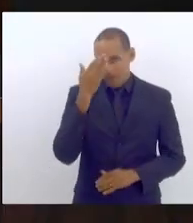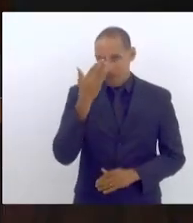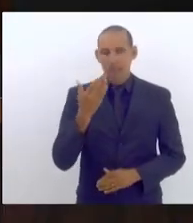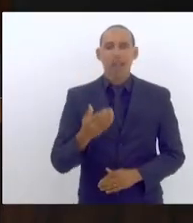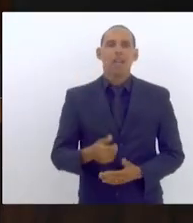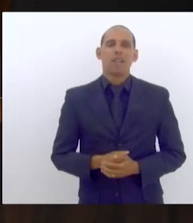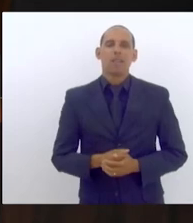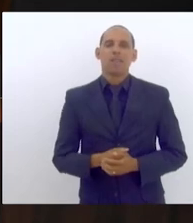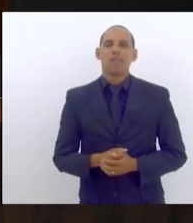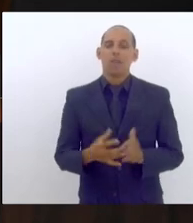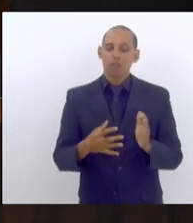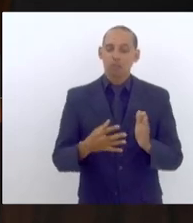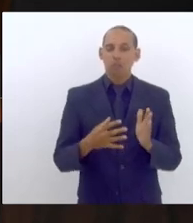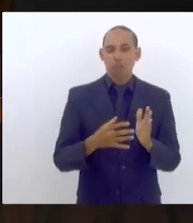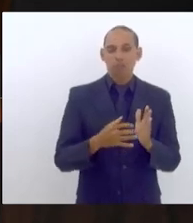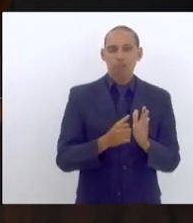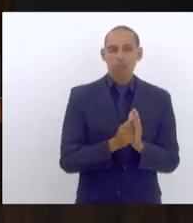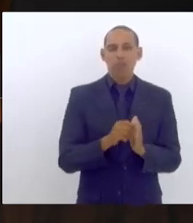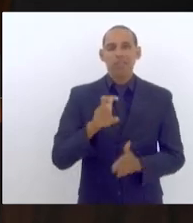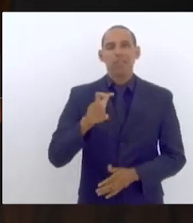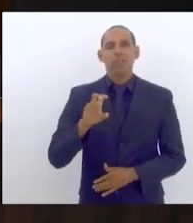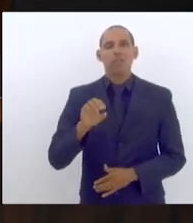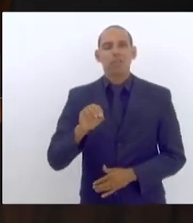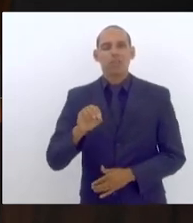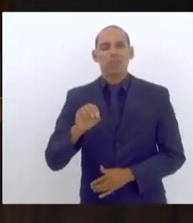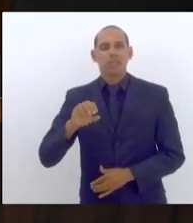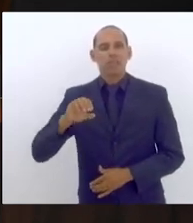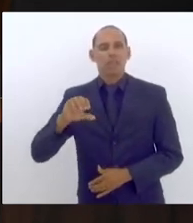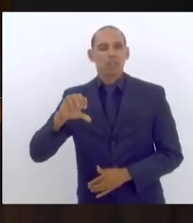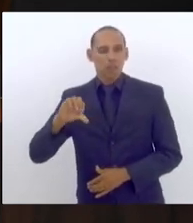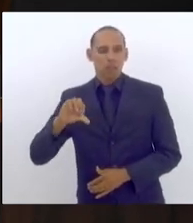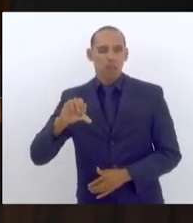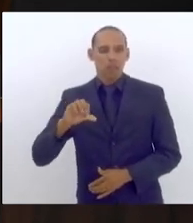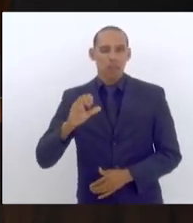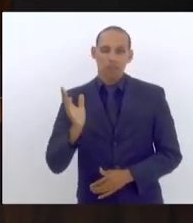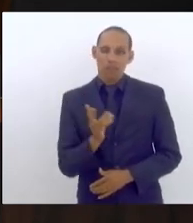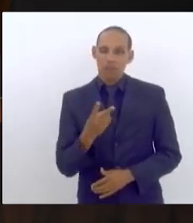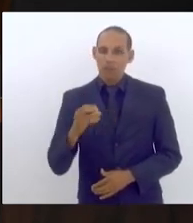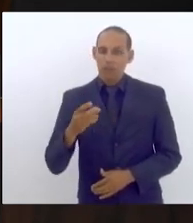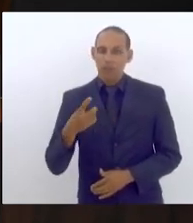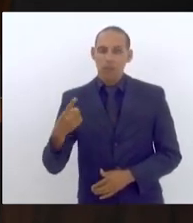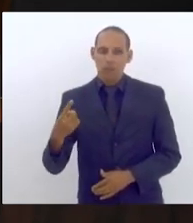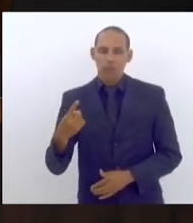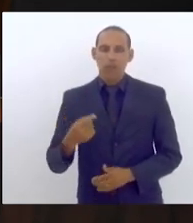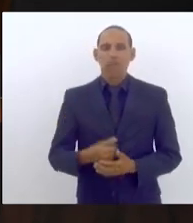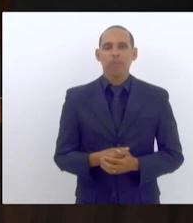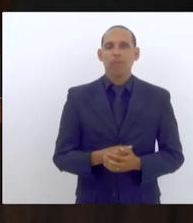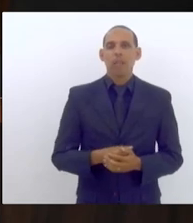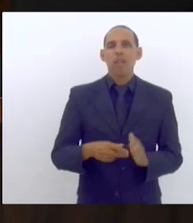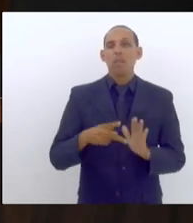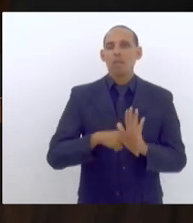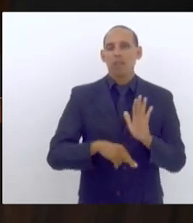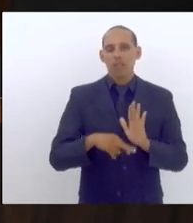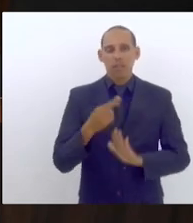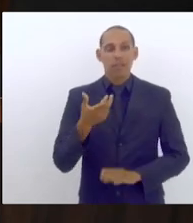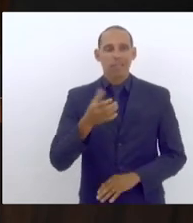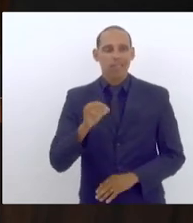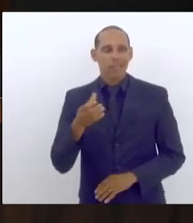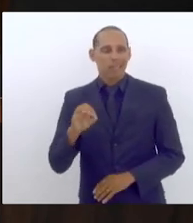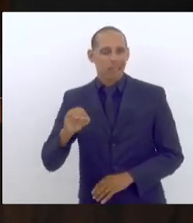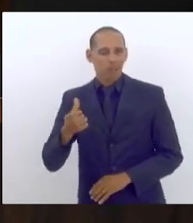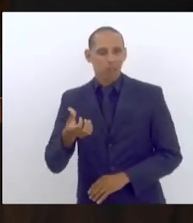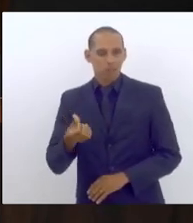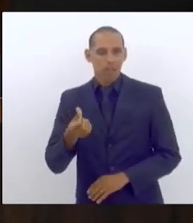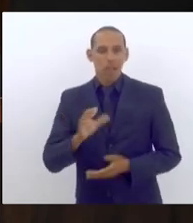PSOL, consignada no 59 de 21. Anuncio o projeto de resolução 1006 de 22, retirado